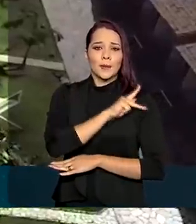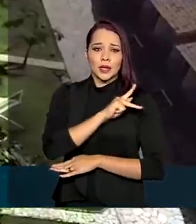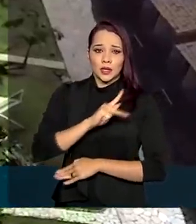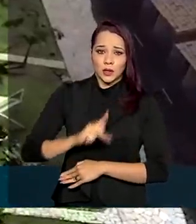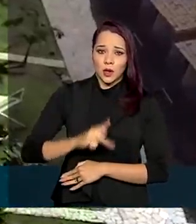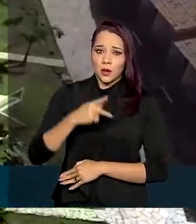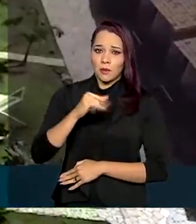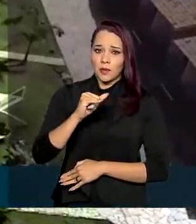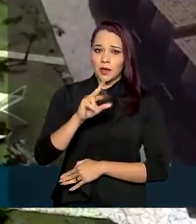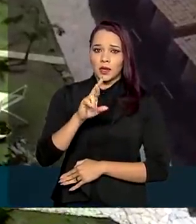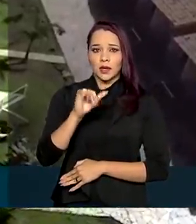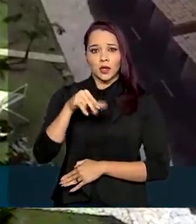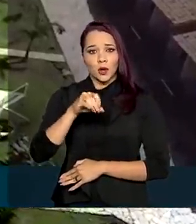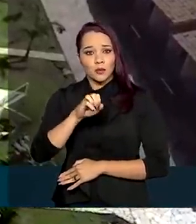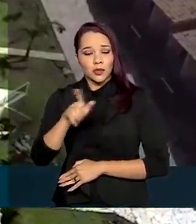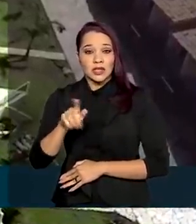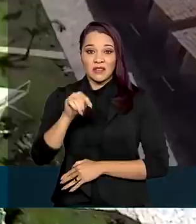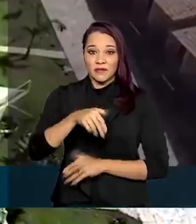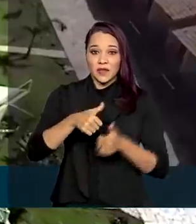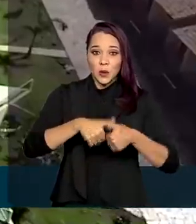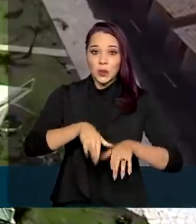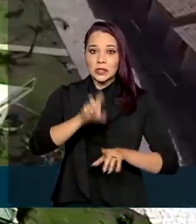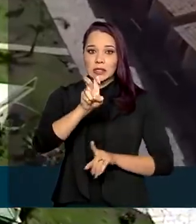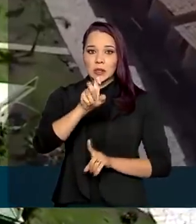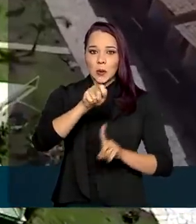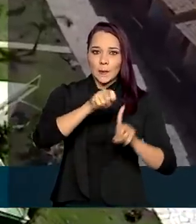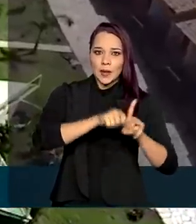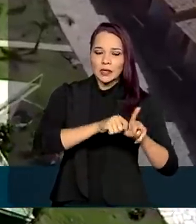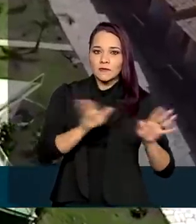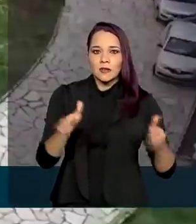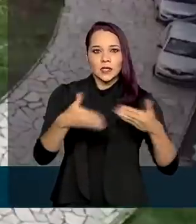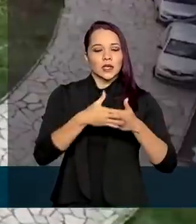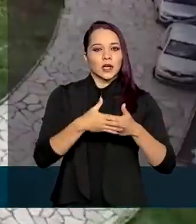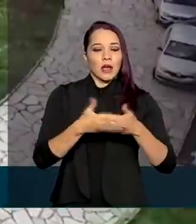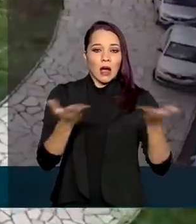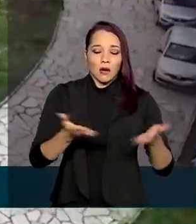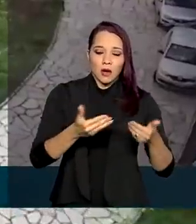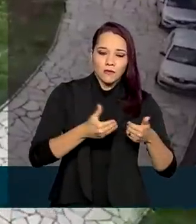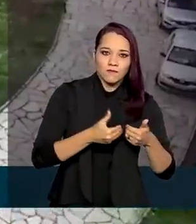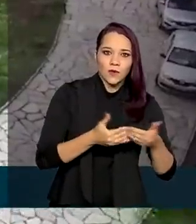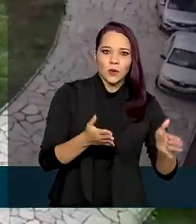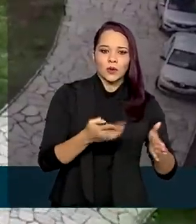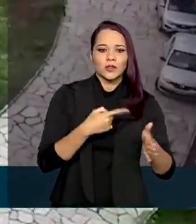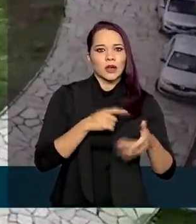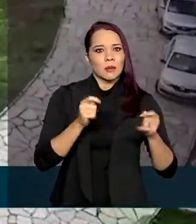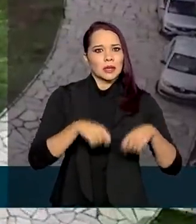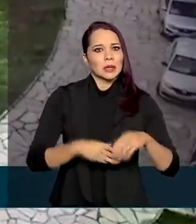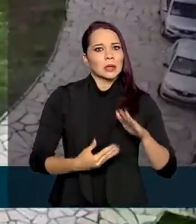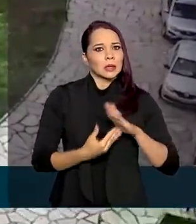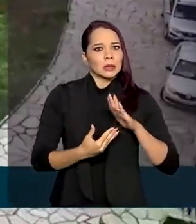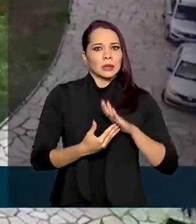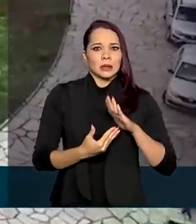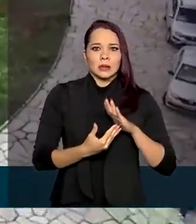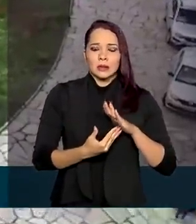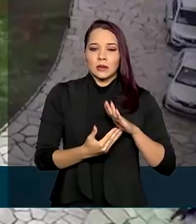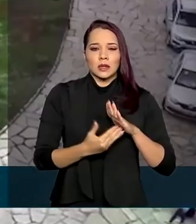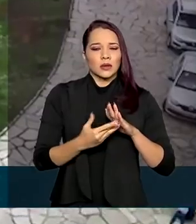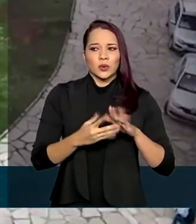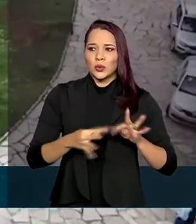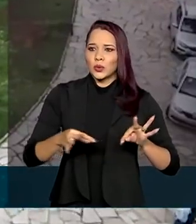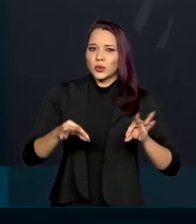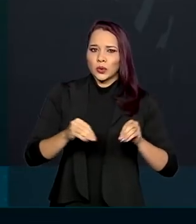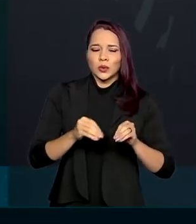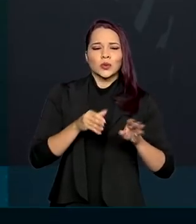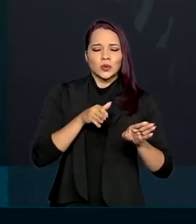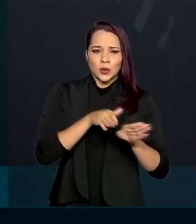que após ficar fechada por cinco meses, retomou as atividades com a capacidade limitada e com todas as